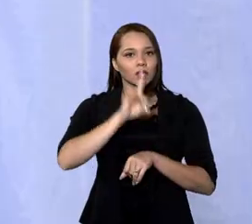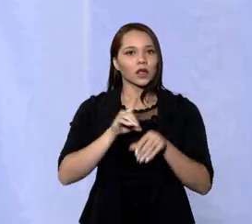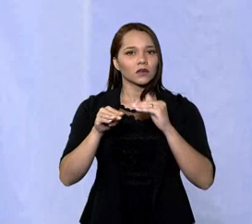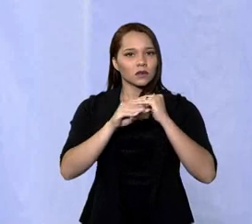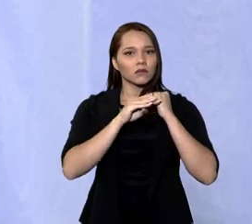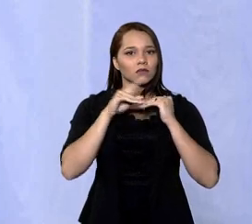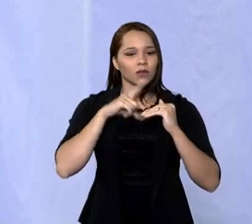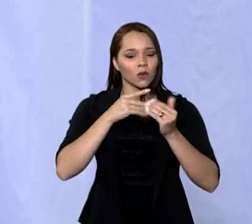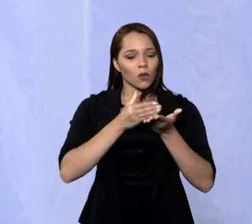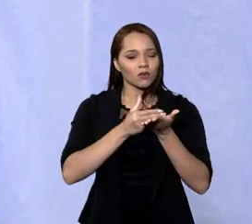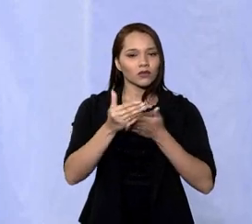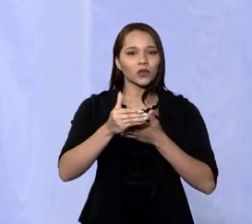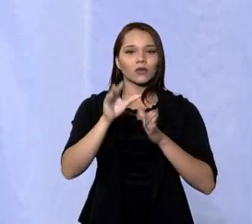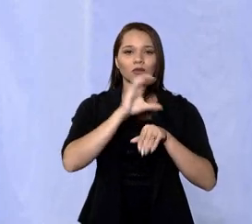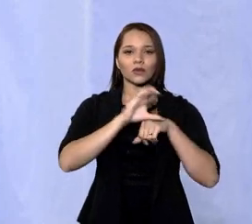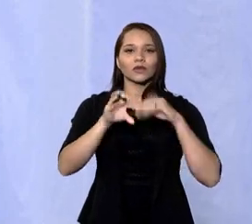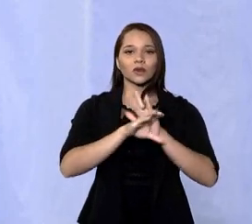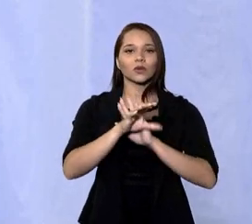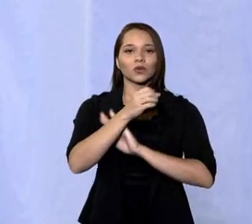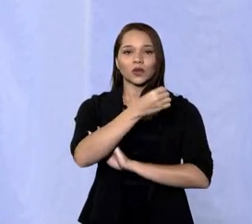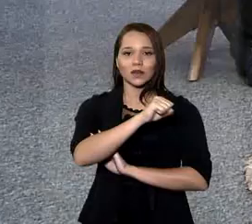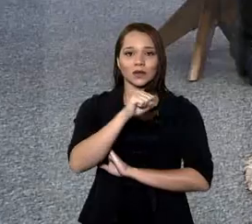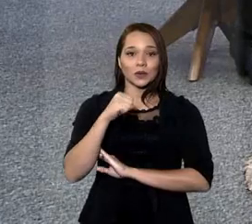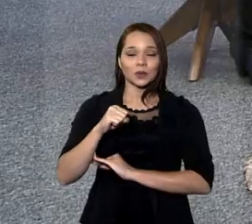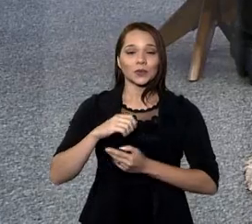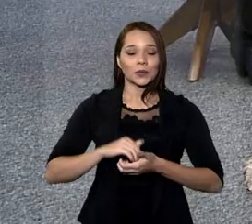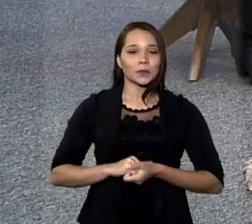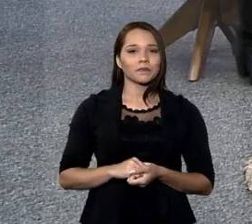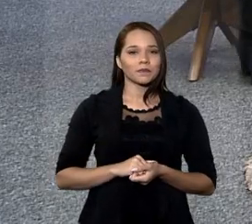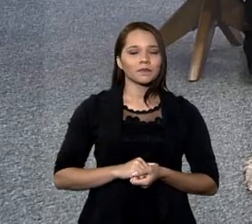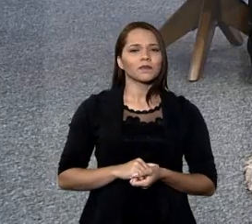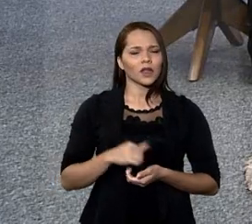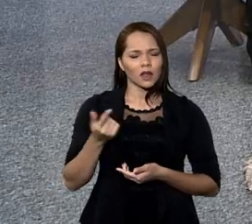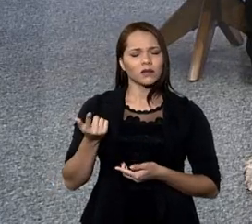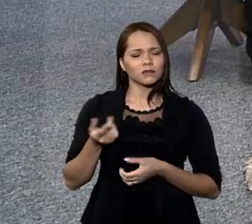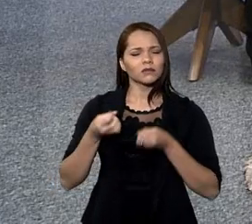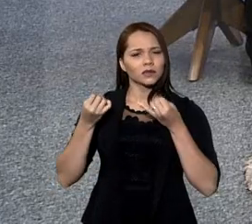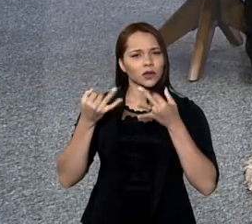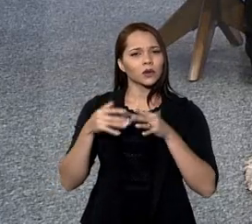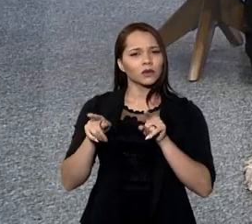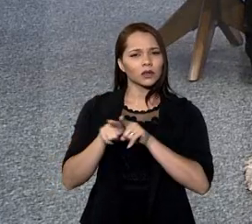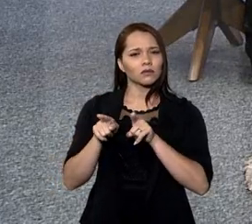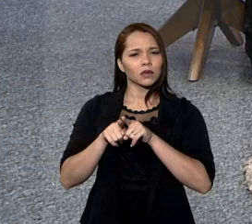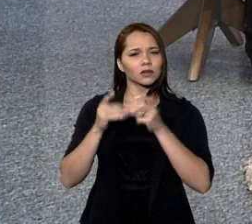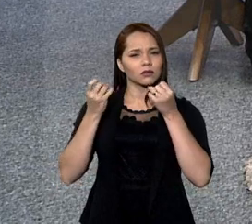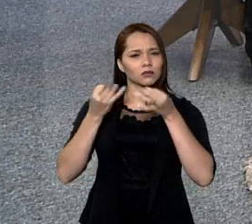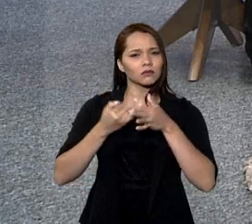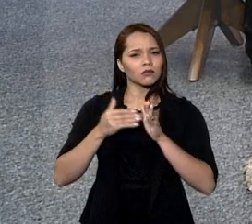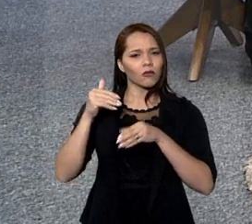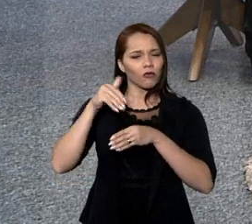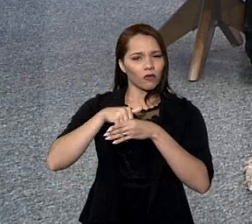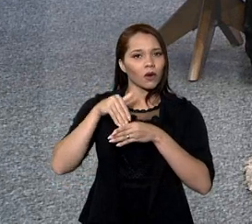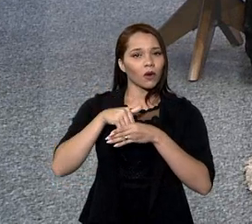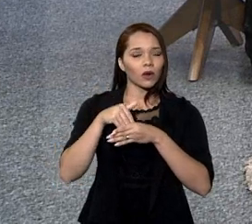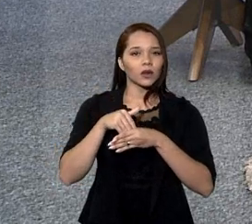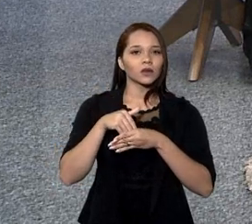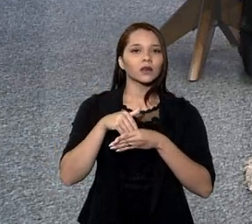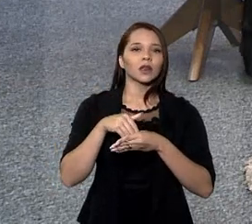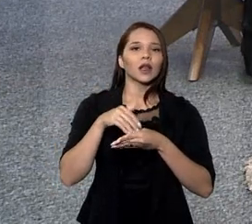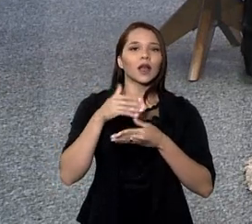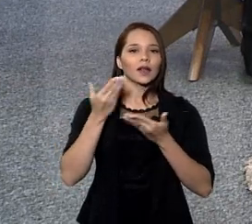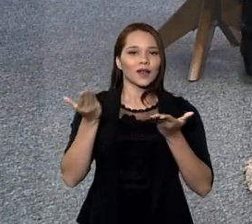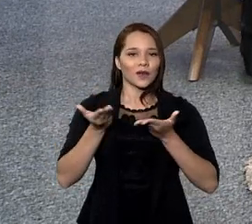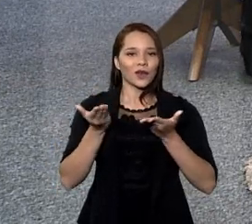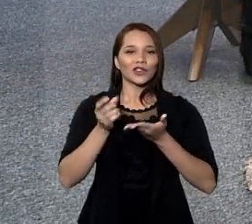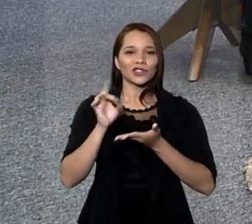iguais mesmo a partir da constituição de 88 não é e aí nesse caso a senhora falou mãe há também a questão do voto né e